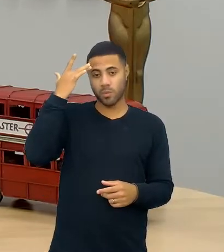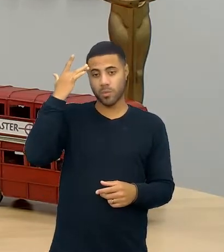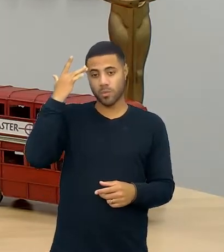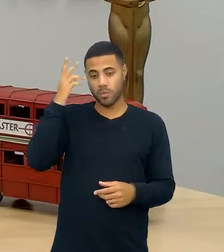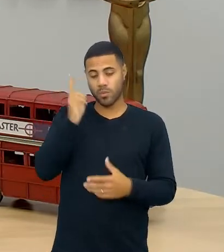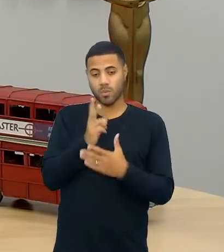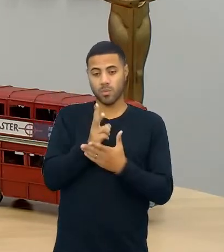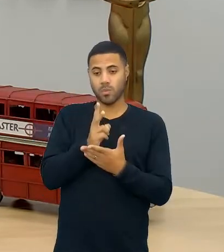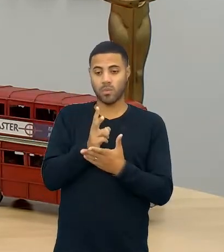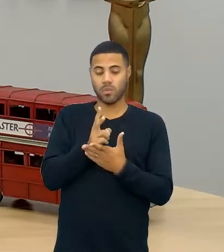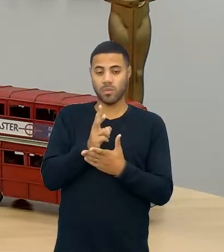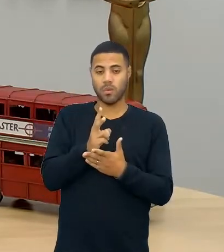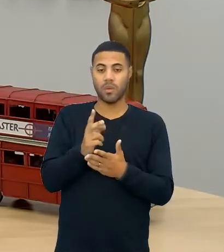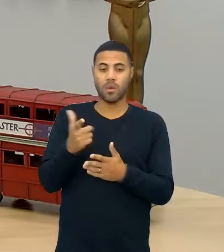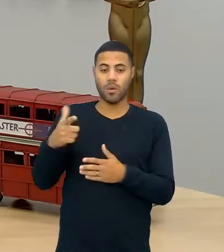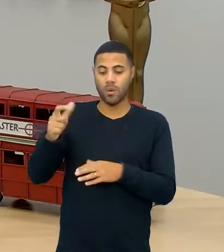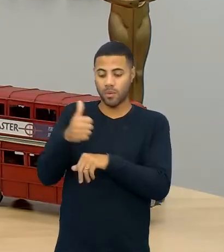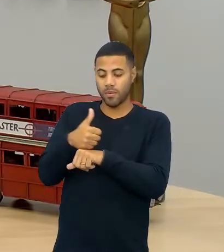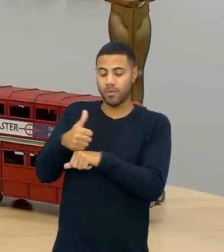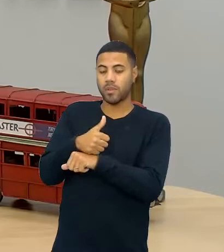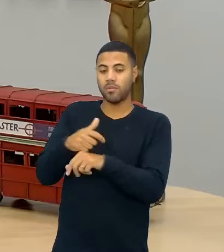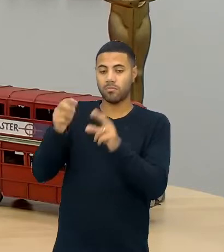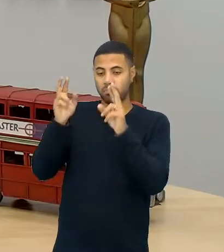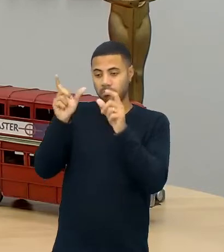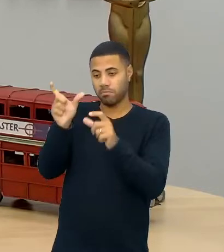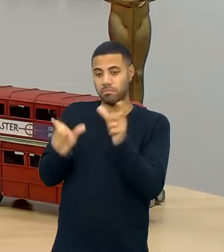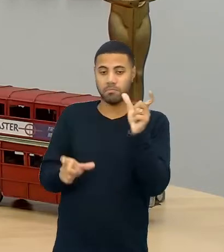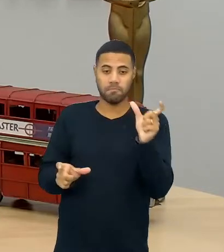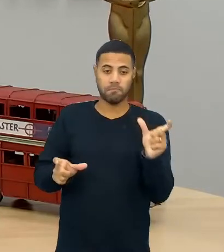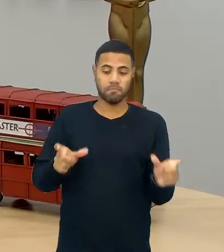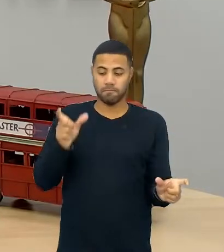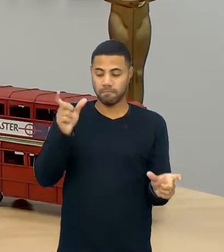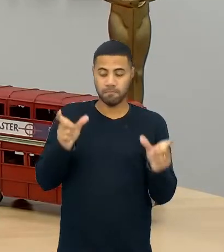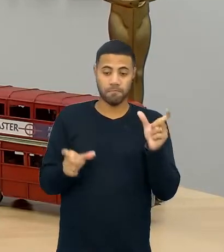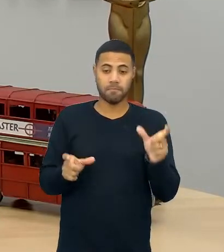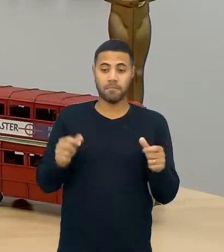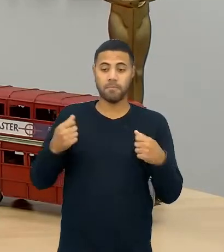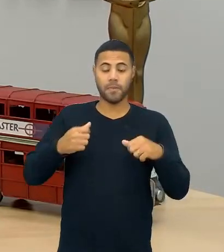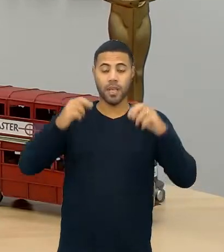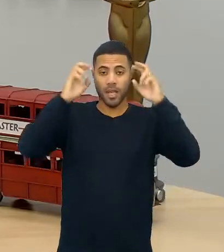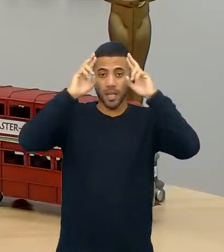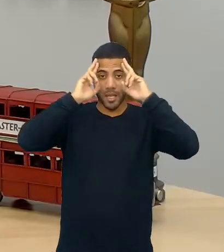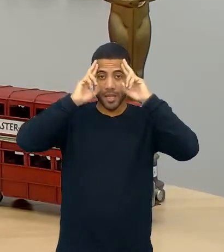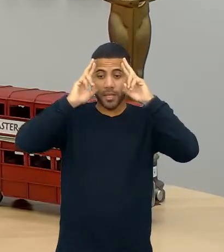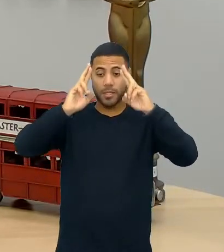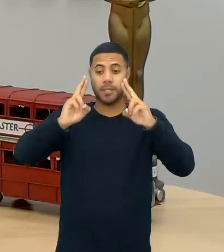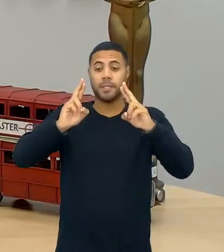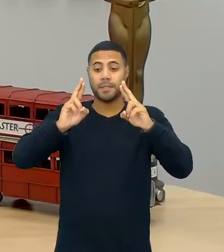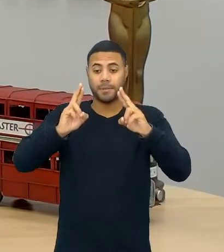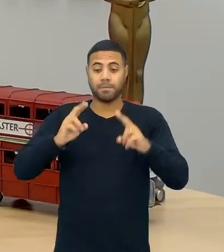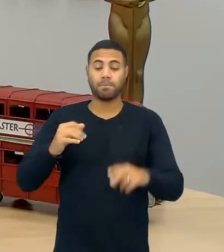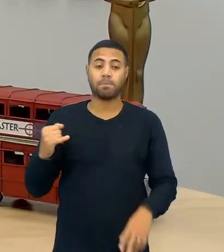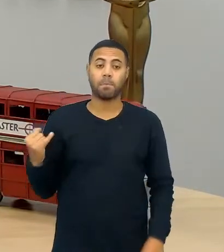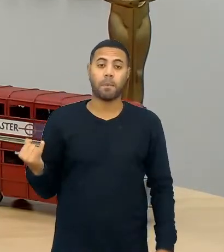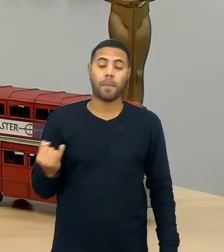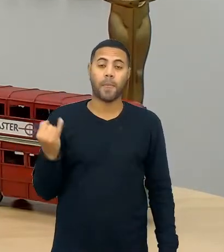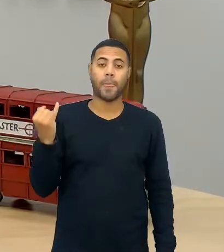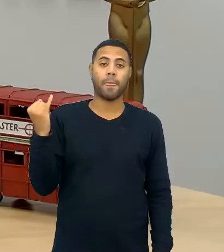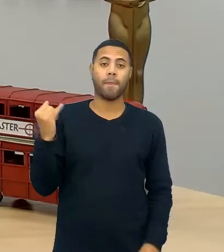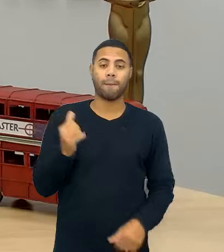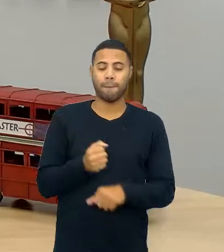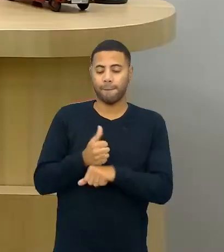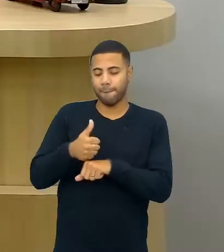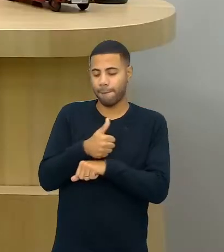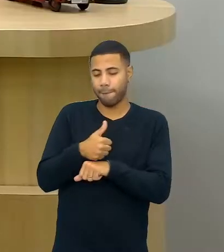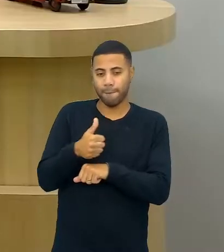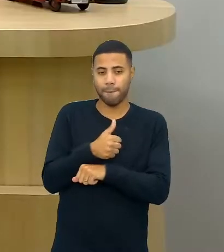um atleta, com um profissional, né? E do outro lado também, né? O profissional que tem que ser, que deve ter o